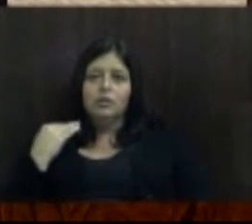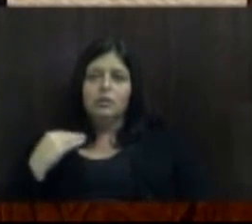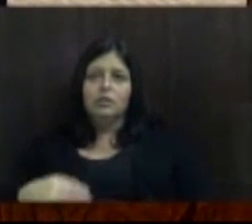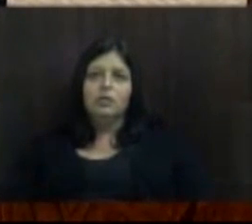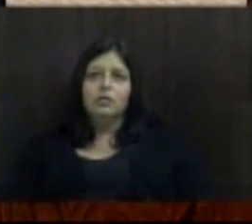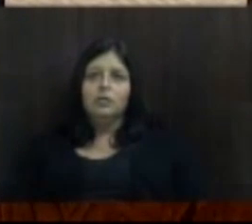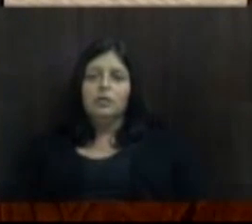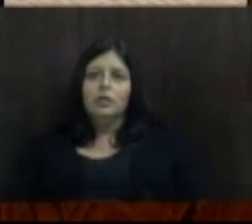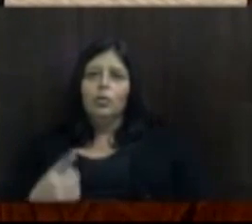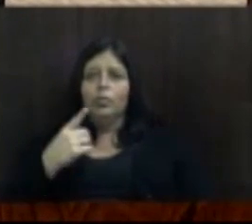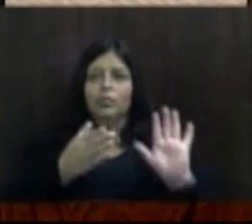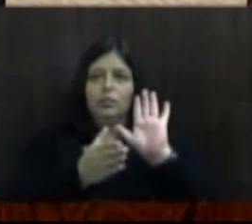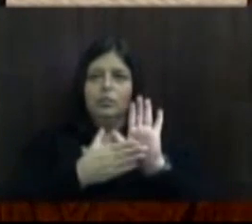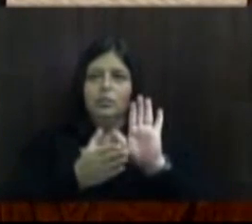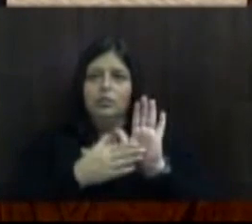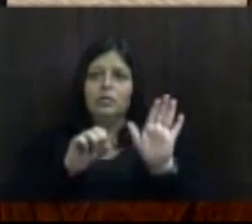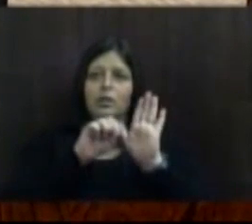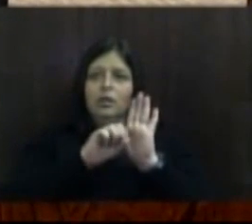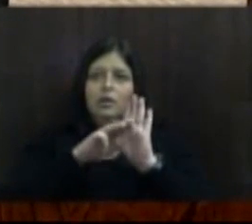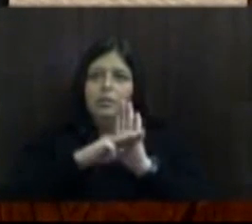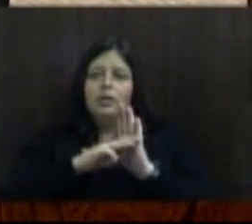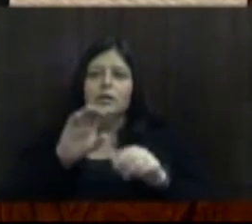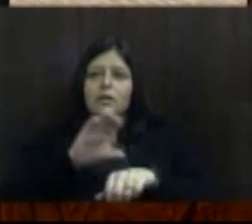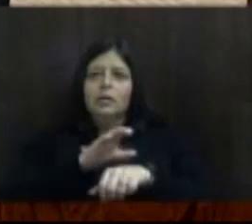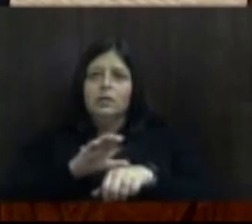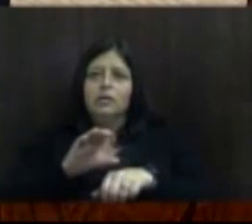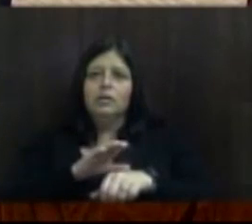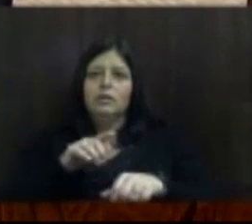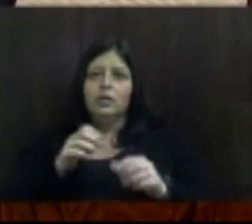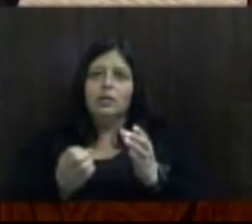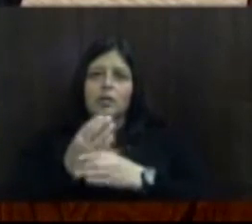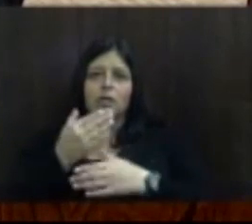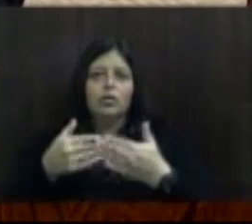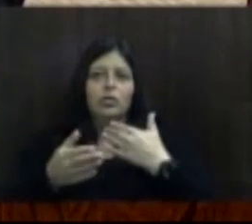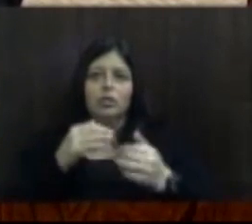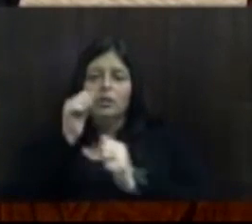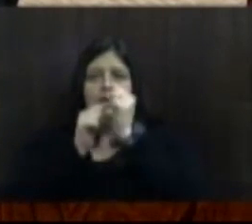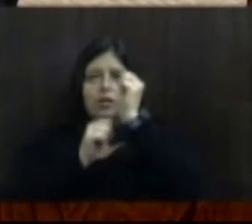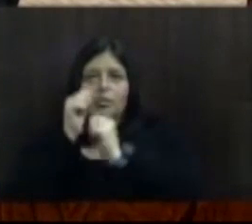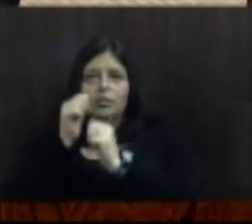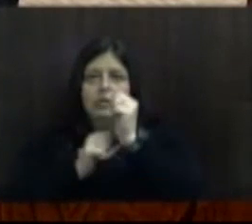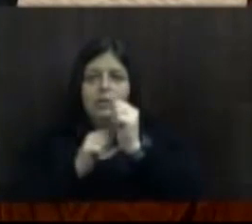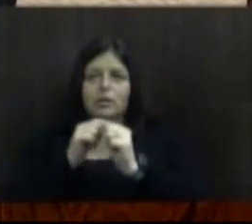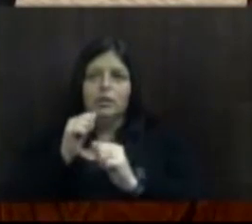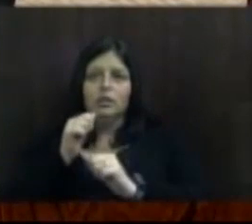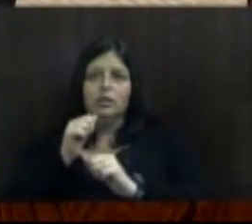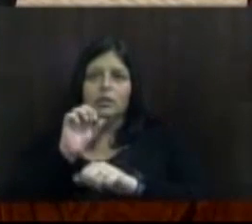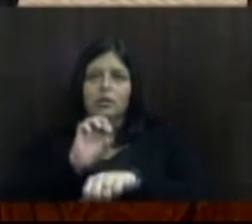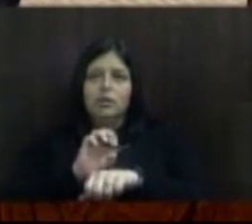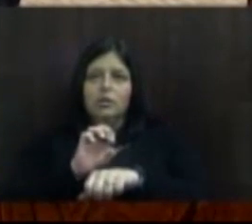passada uma proposta de emenda constitucional que submete a criação de qualquer empresa estatal nova a